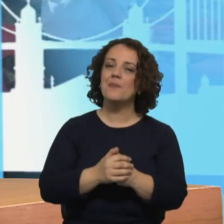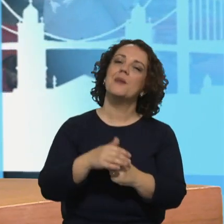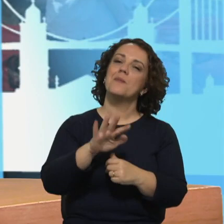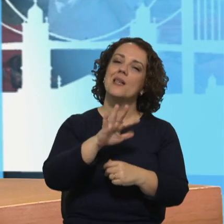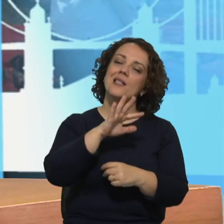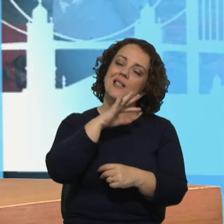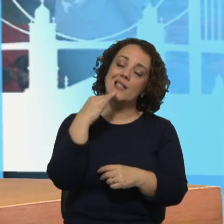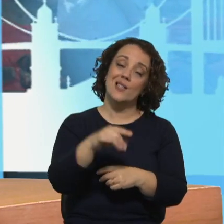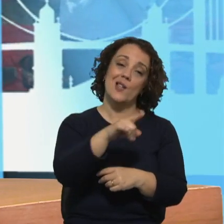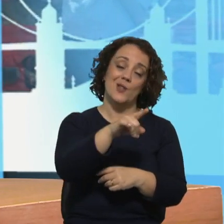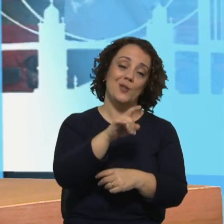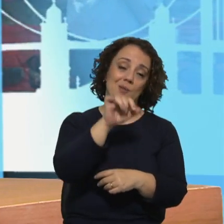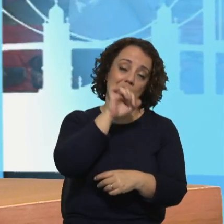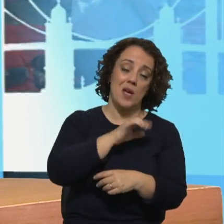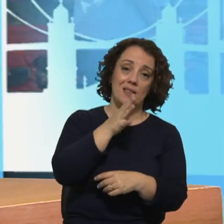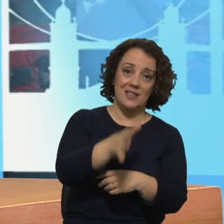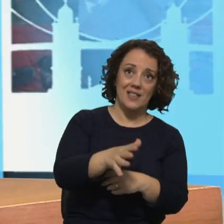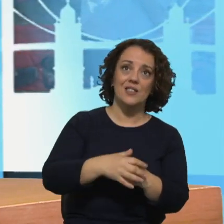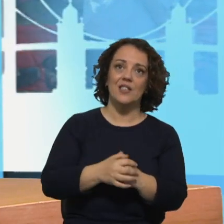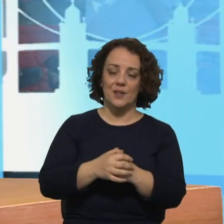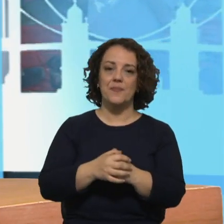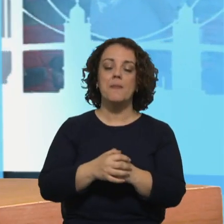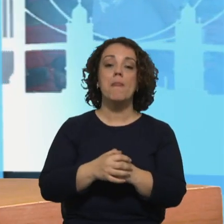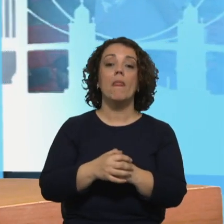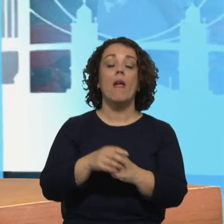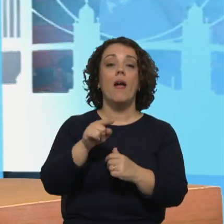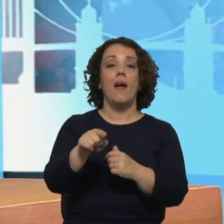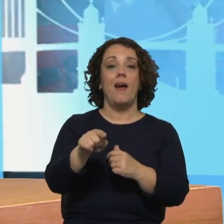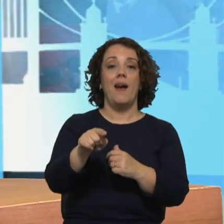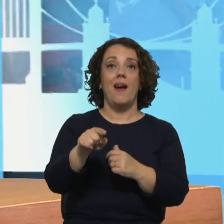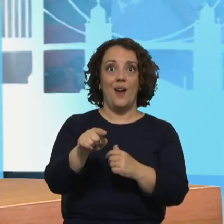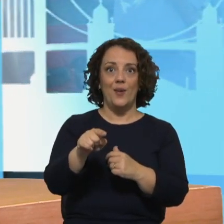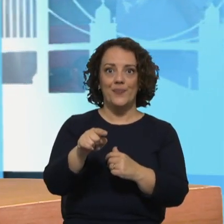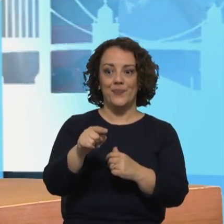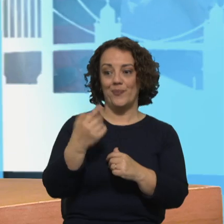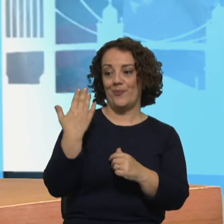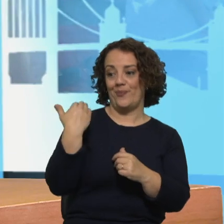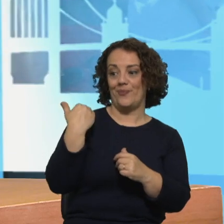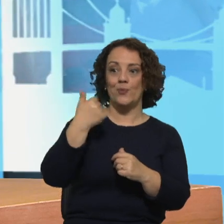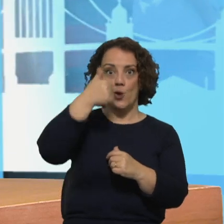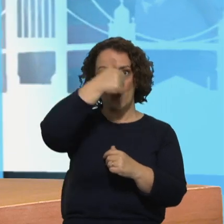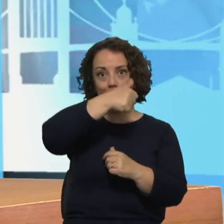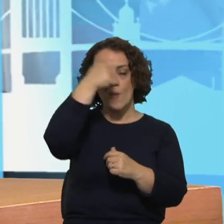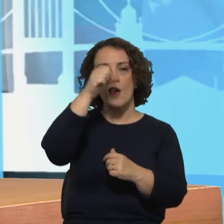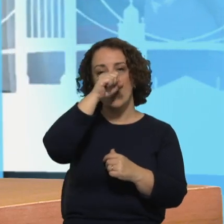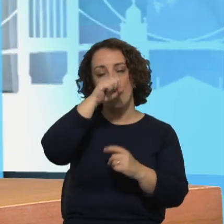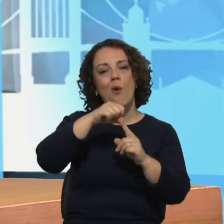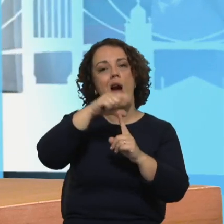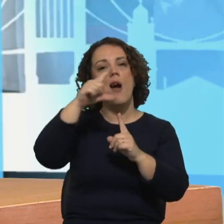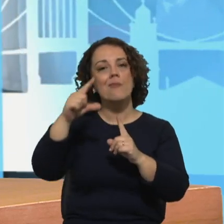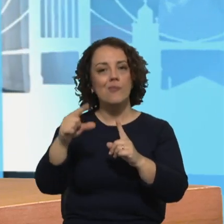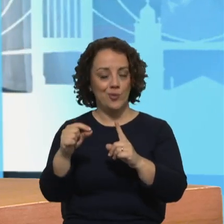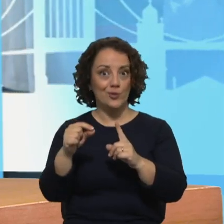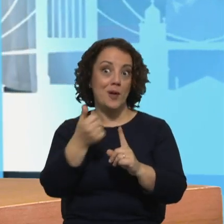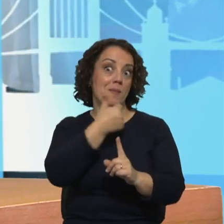que o diz, depois do pórtico de entrada do Domingo de Ramos na Paixão do Senhor, o tríduo pascal